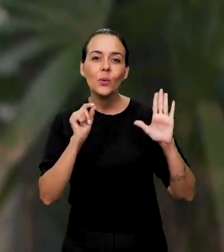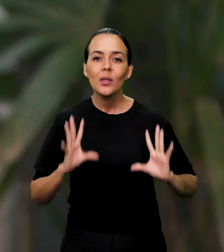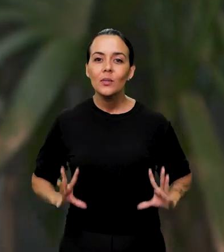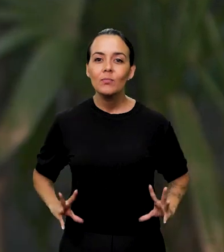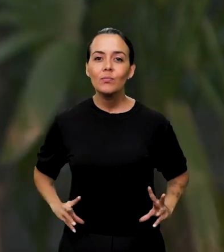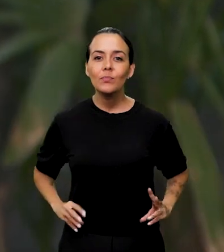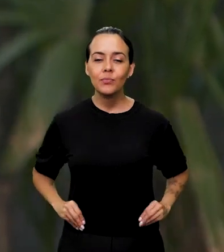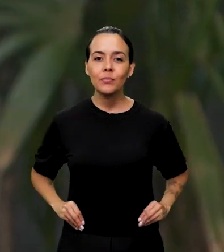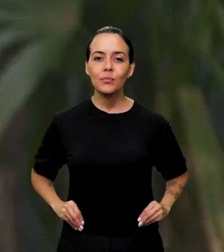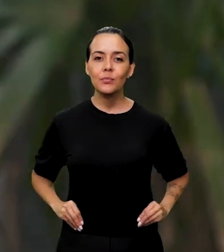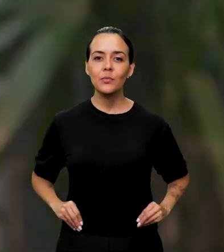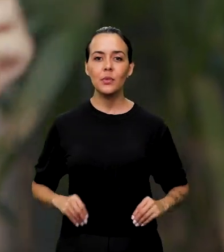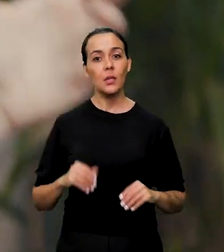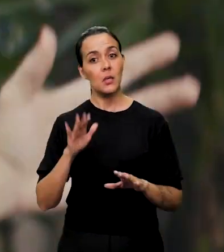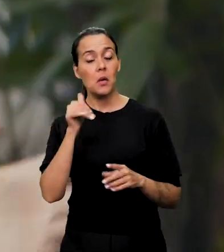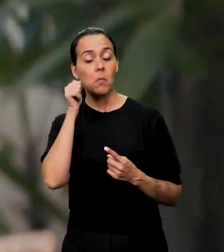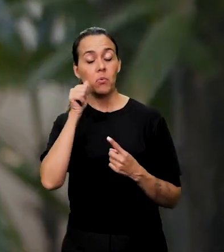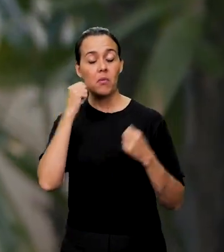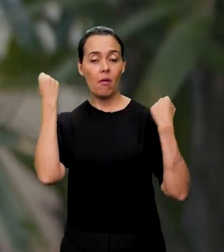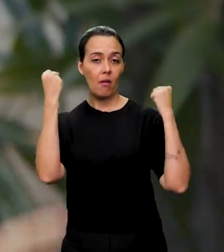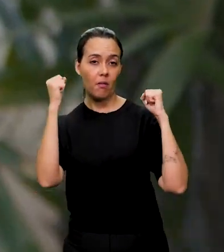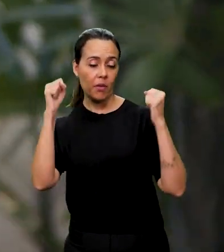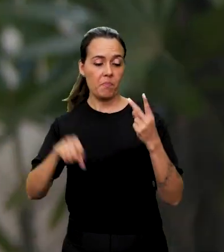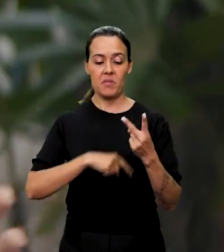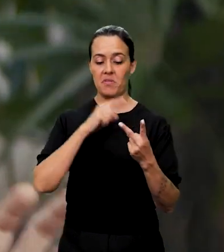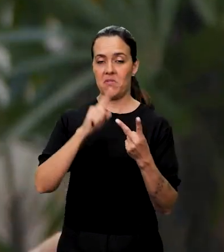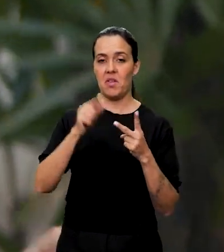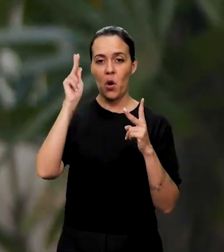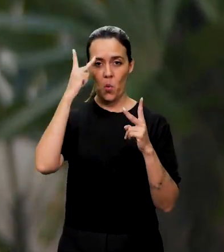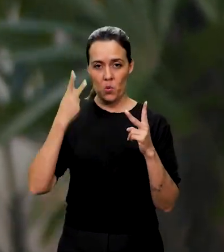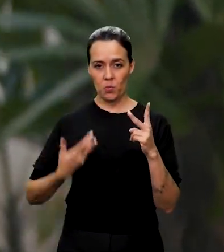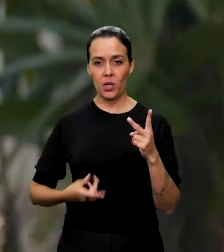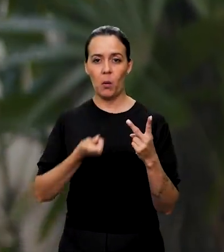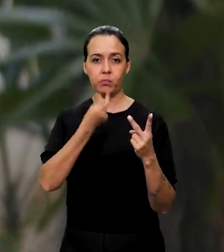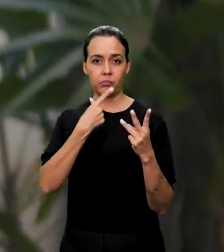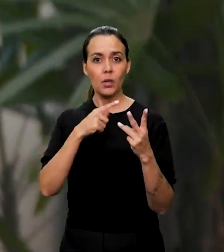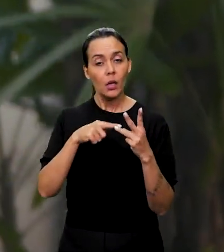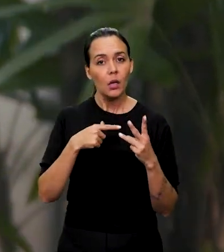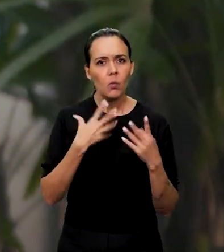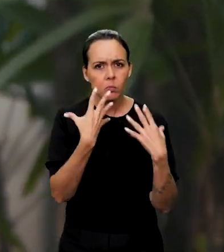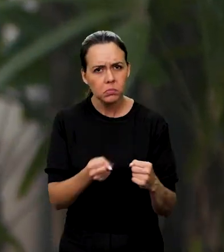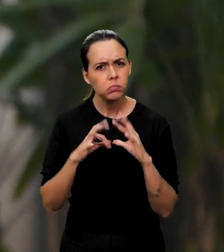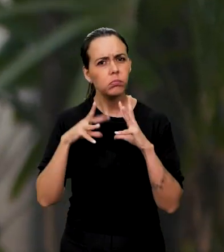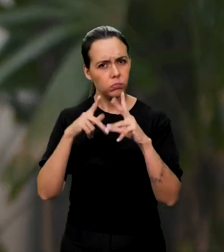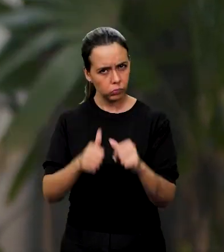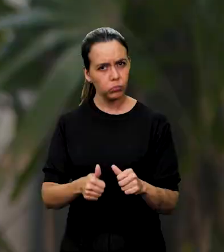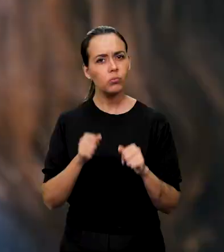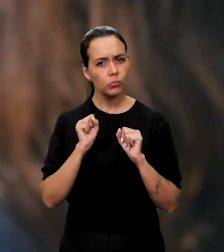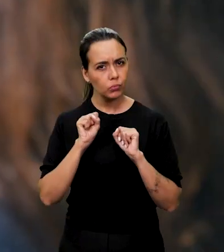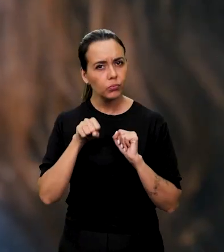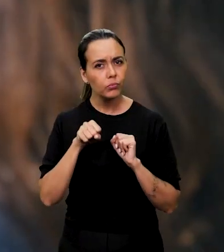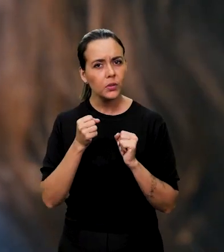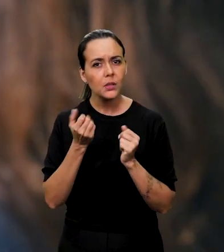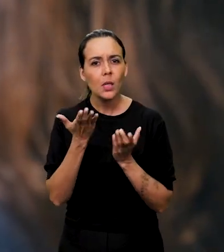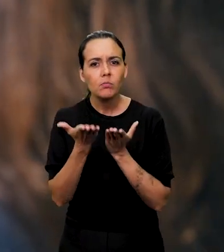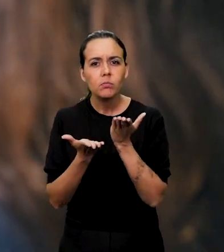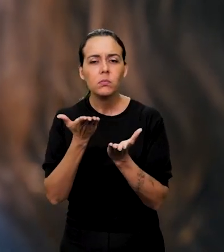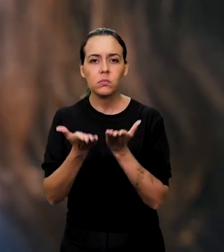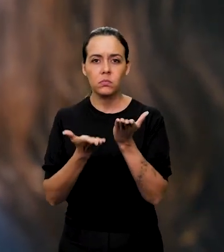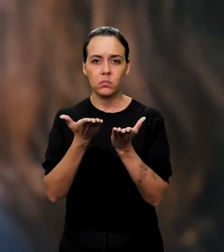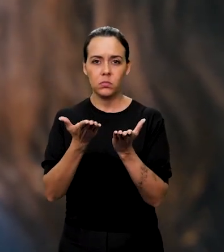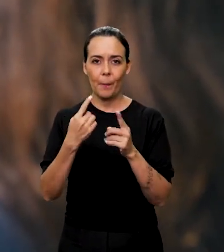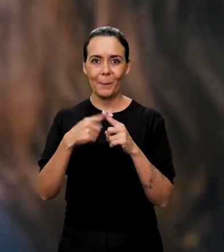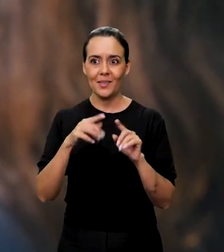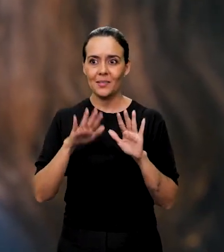A mulher que faz academia, a mulher que faz isso, que faz a reposição. E eu sou super a favor que todas as mulheres tenham esse suporte. Mas é uma régua, às vezes,